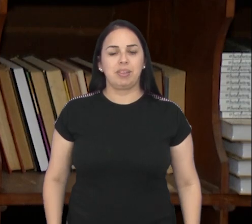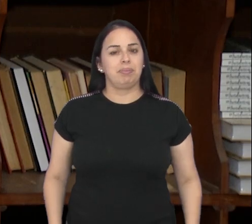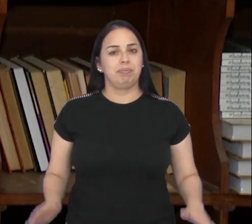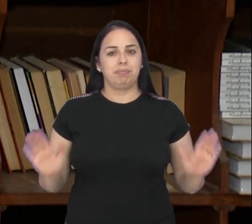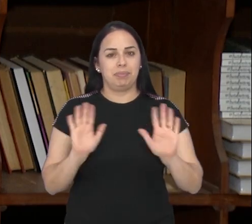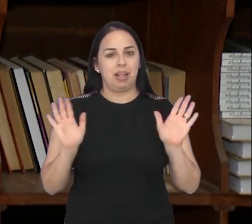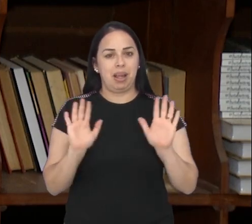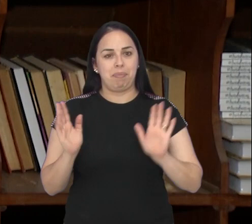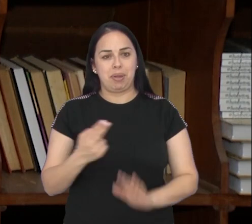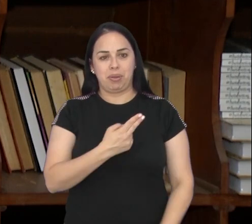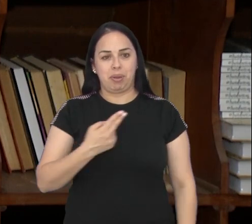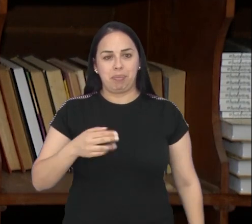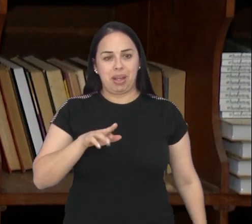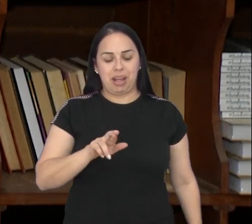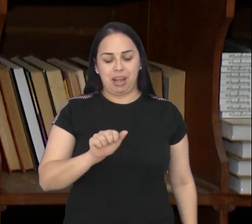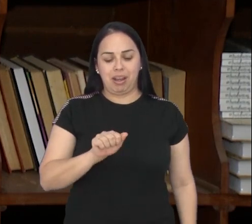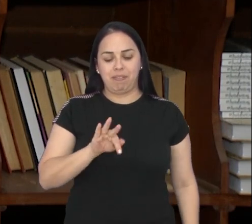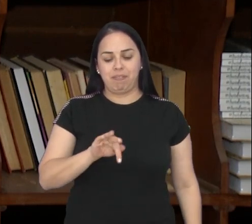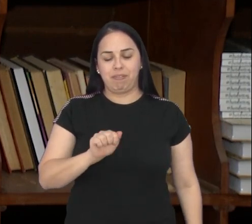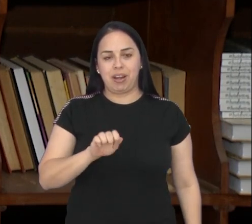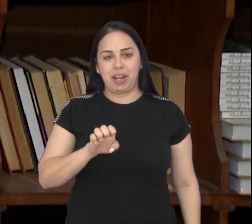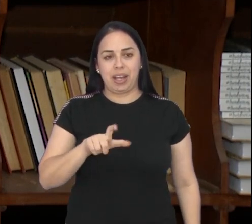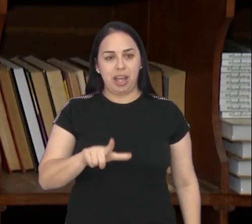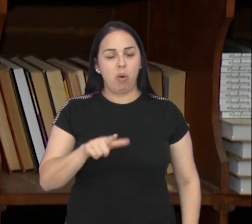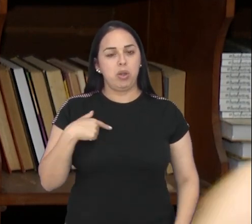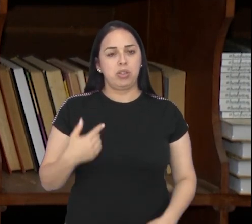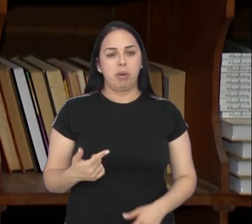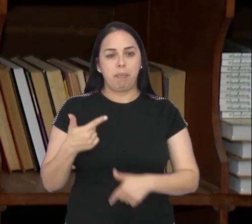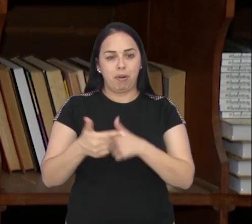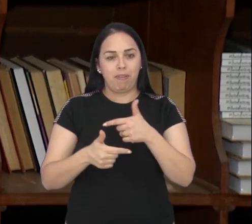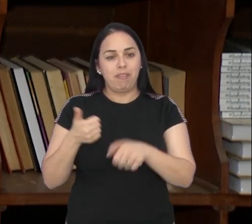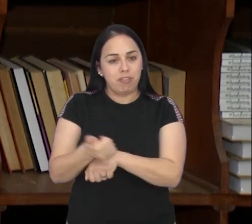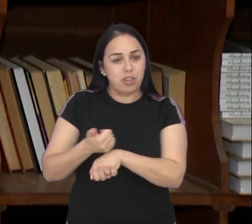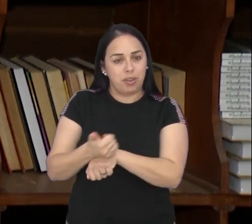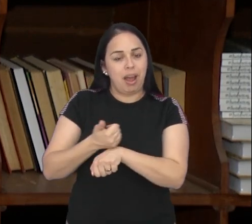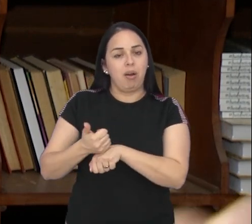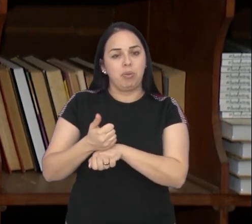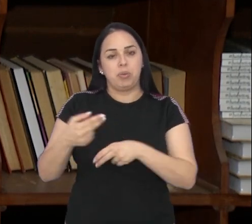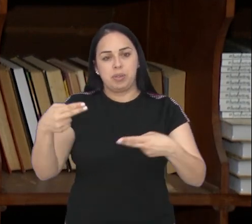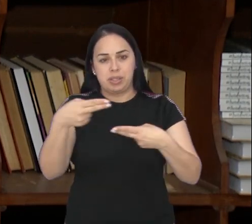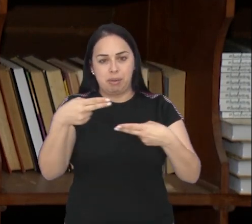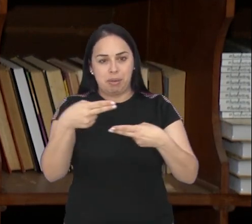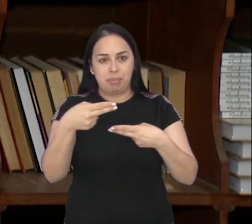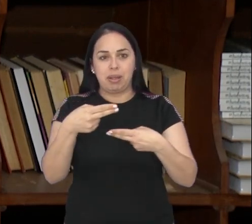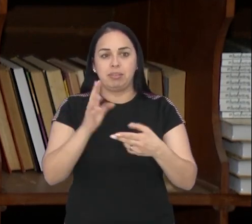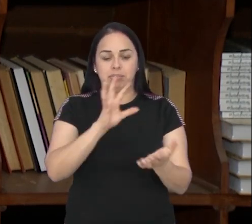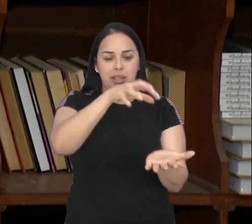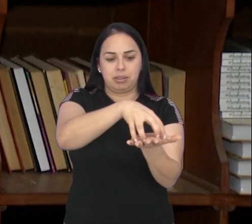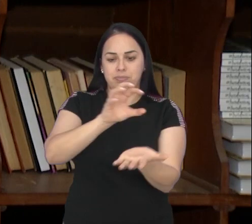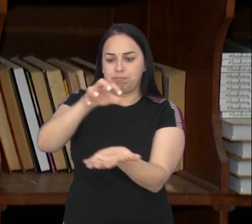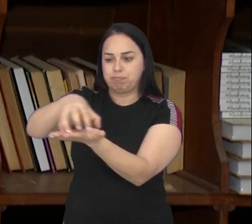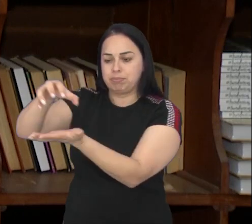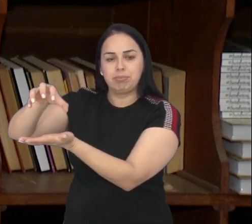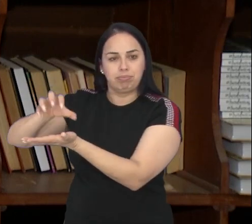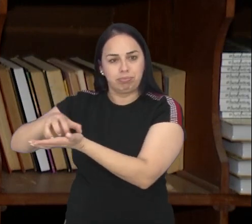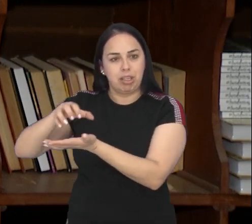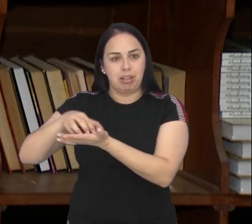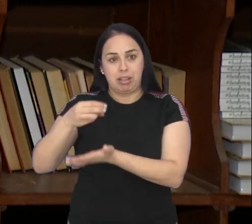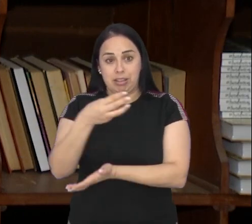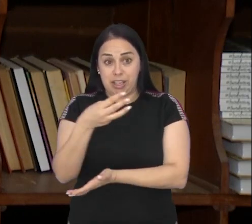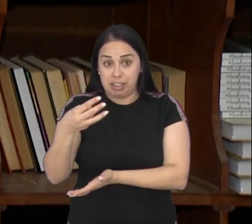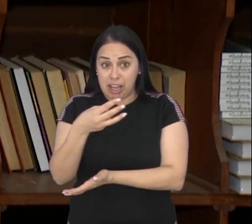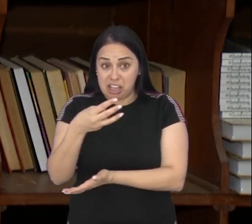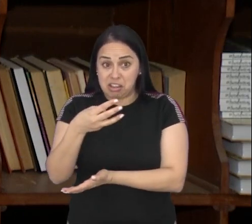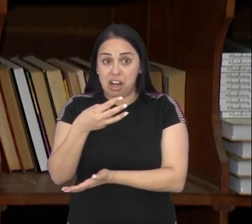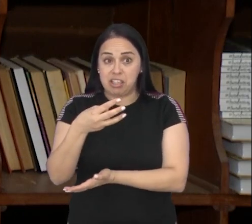Olá, meu nome é Rafael de Souza, sou consultor de negócios do Sebrae de São José dos Campos, uma das 33 regionais do Sebrae no estado de